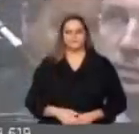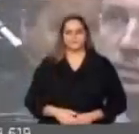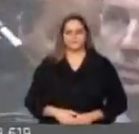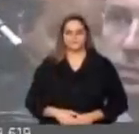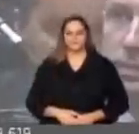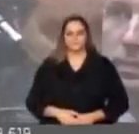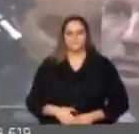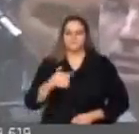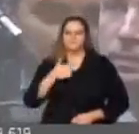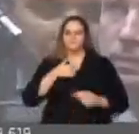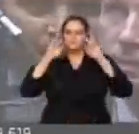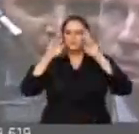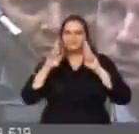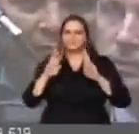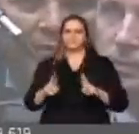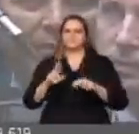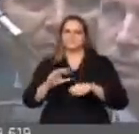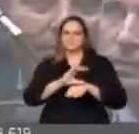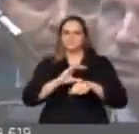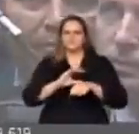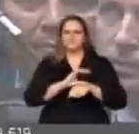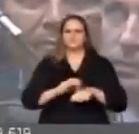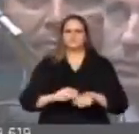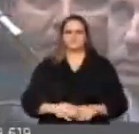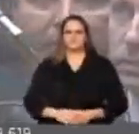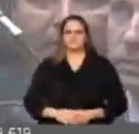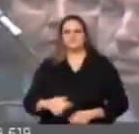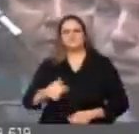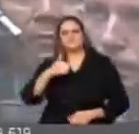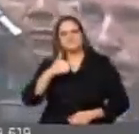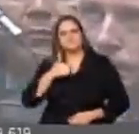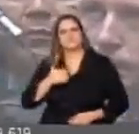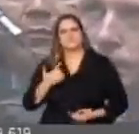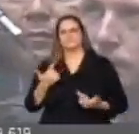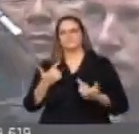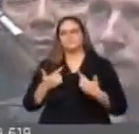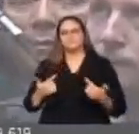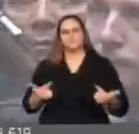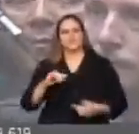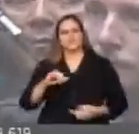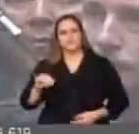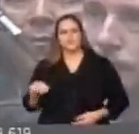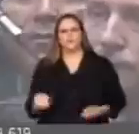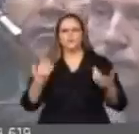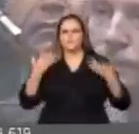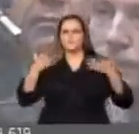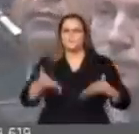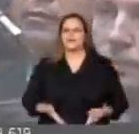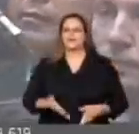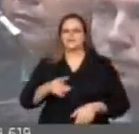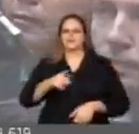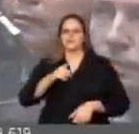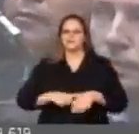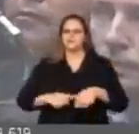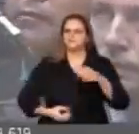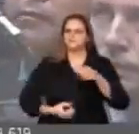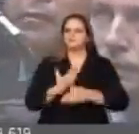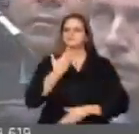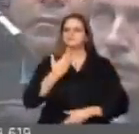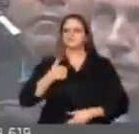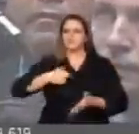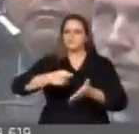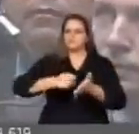Em respeito à Constituição, Constituição que eu tive o privilégio de participar assinando ela, constituinte